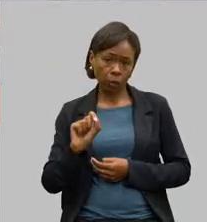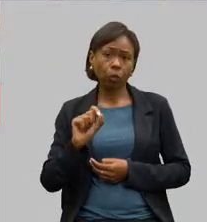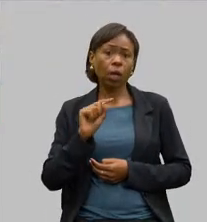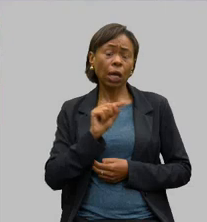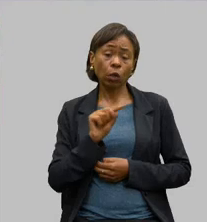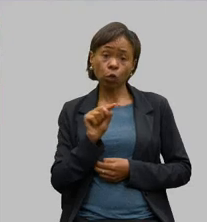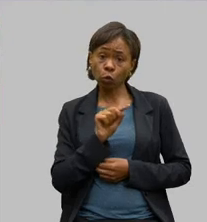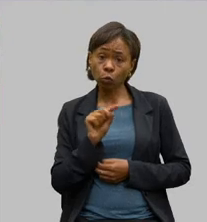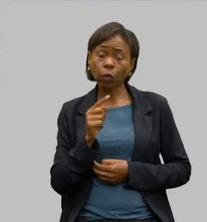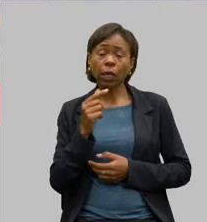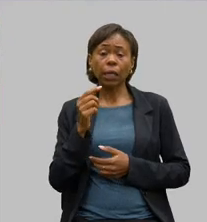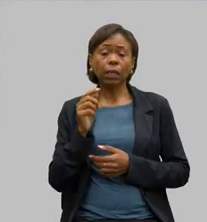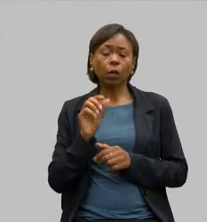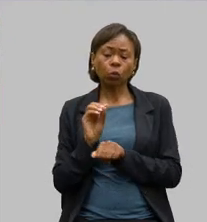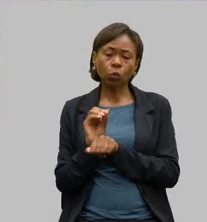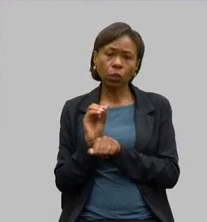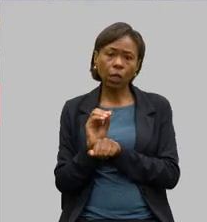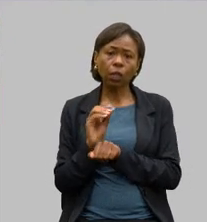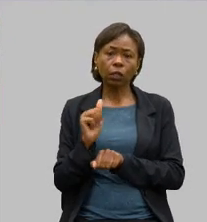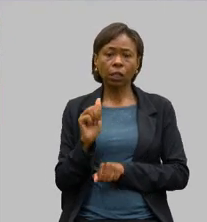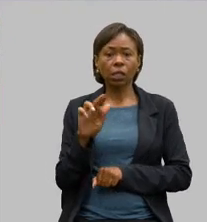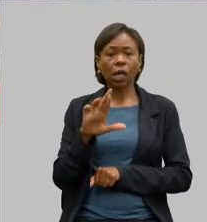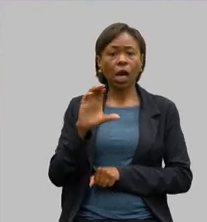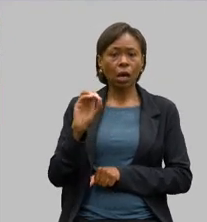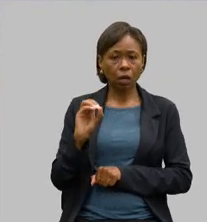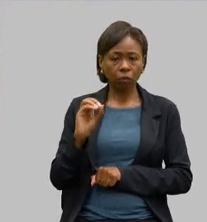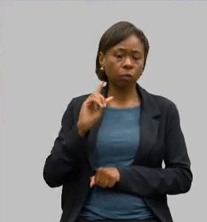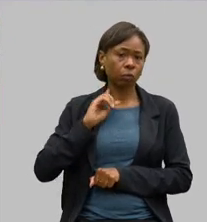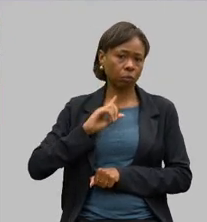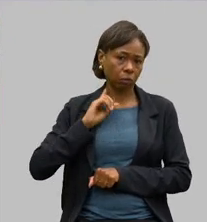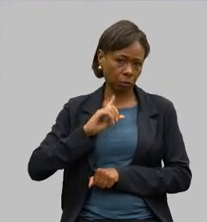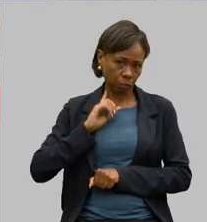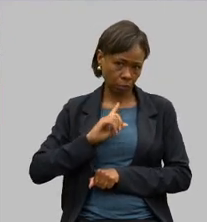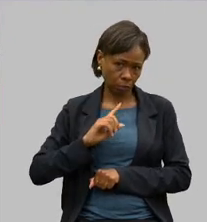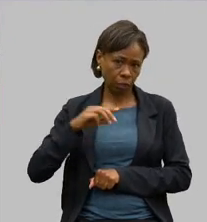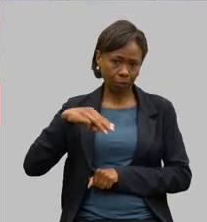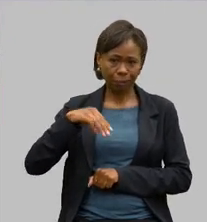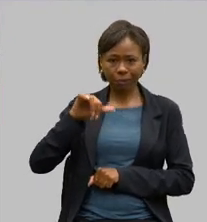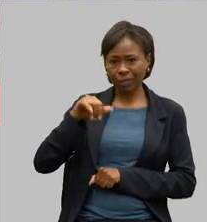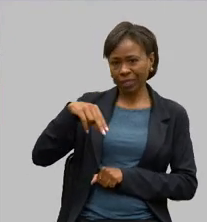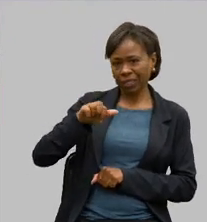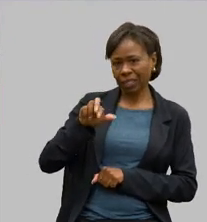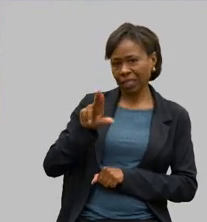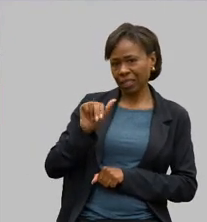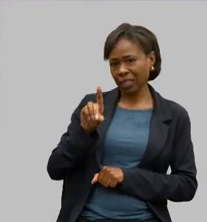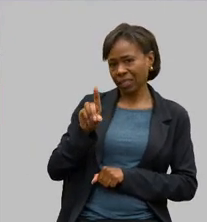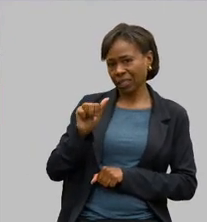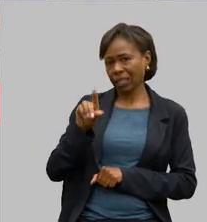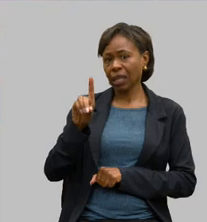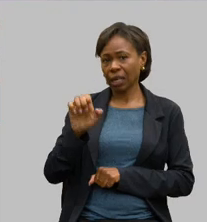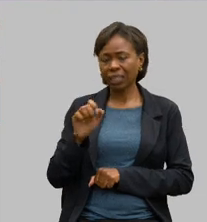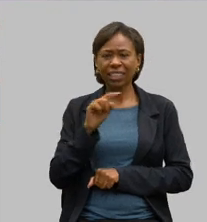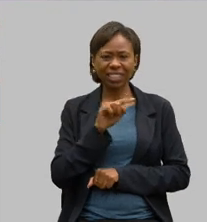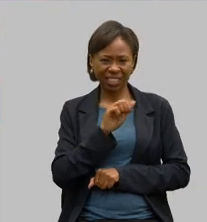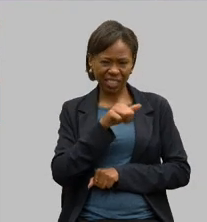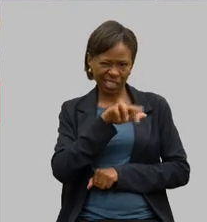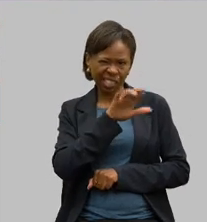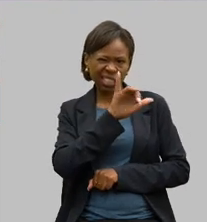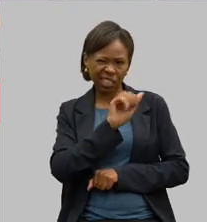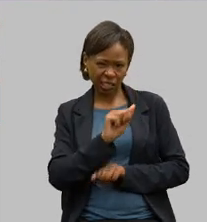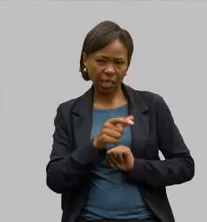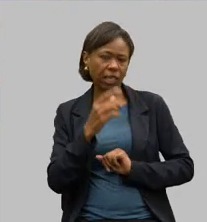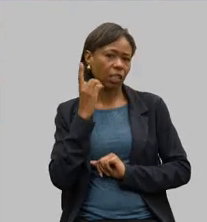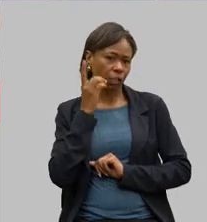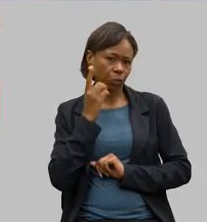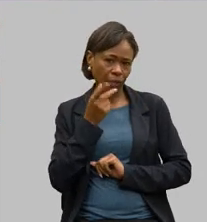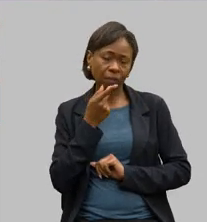mineiridade eh então Eh e acho que esse foi o que eu falei da deputada André de Jesus que fez com que o edital